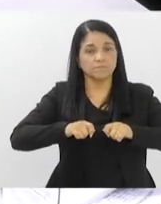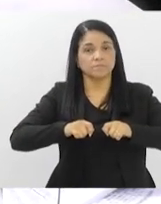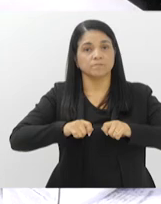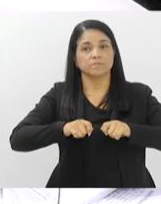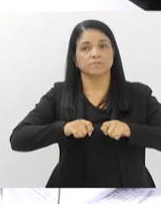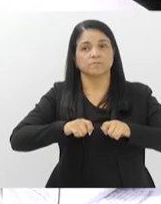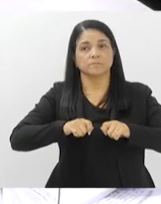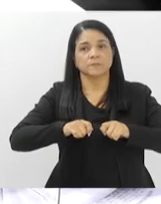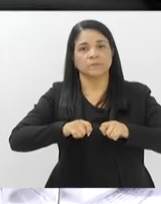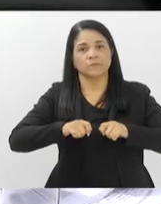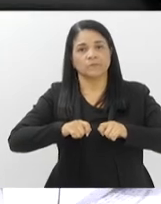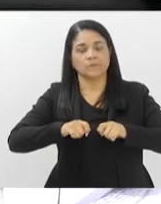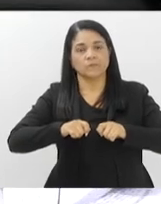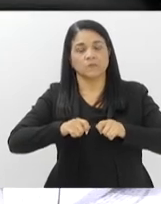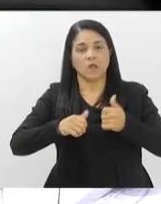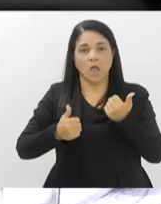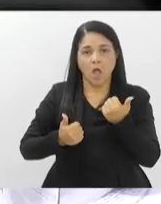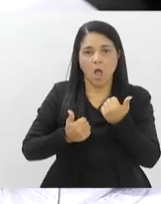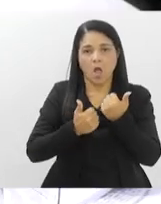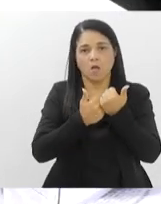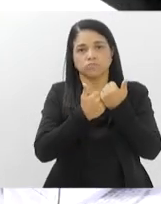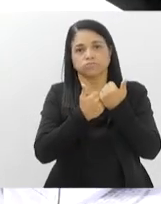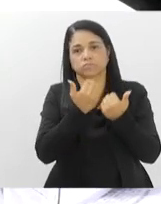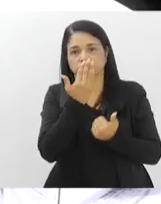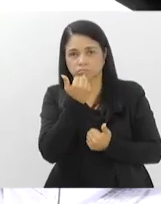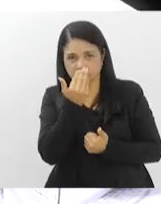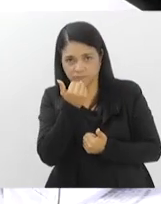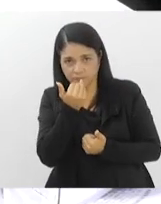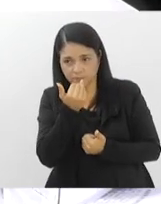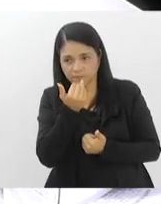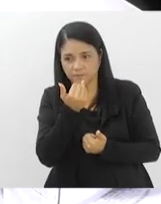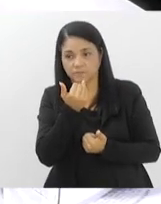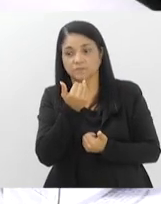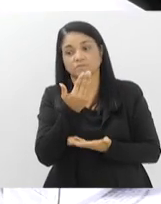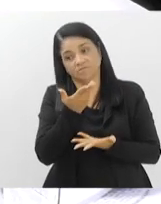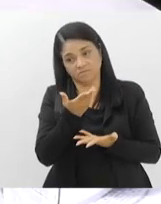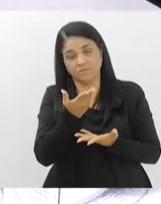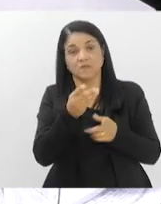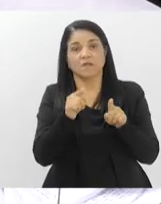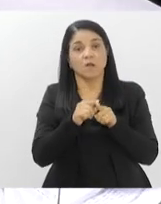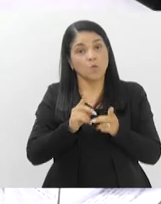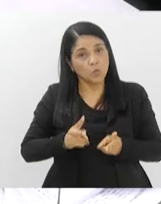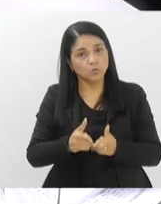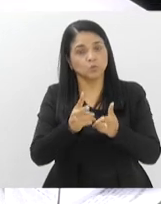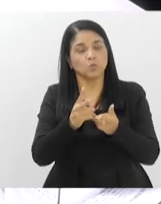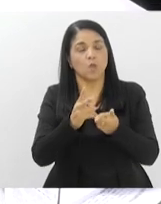que têm auxílio alimentação a continuar a receber,